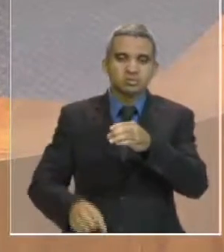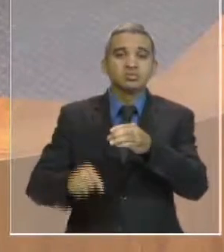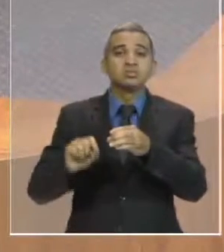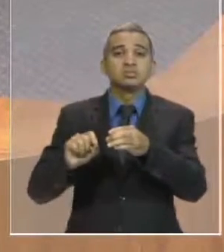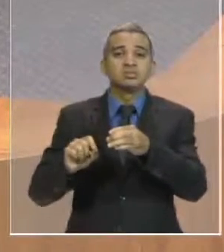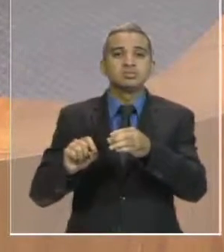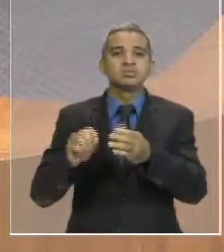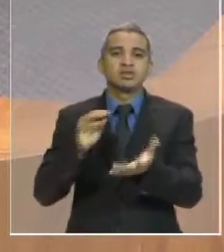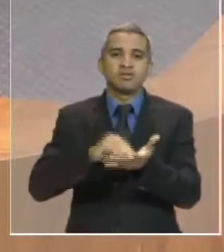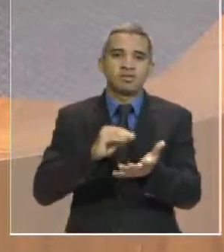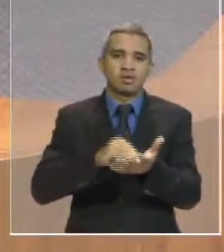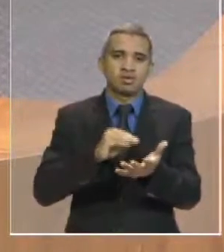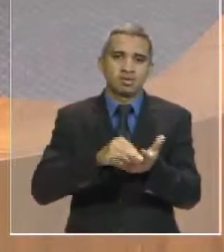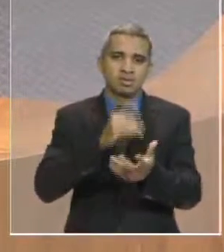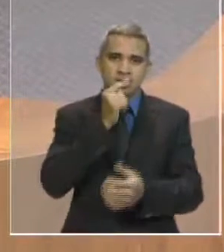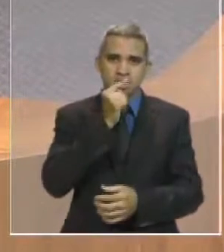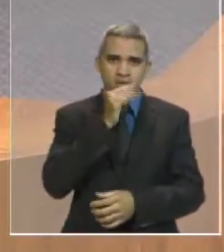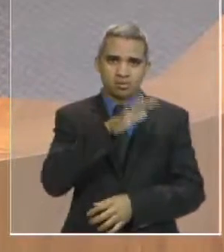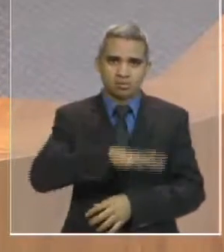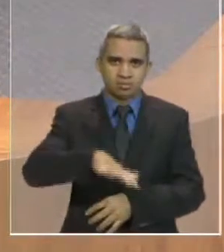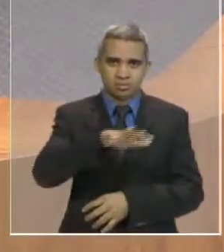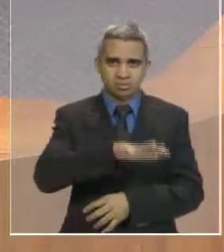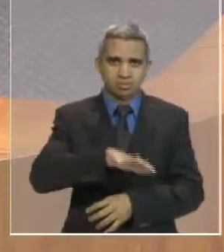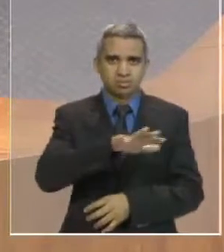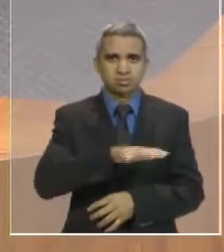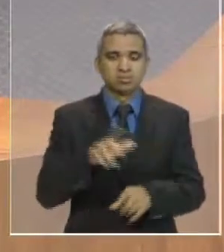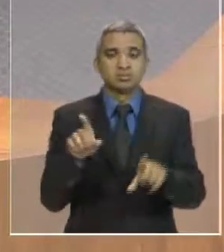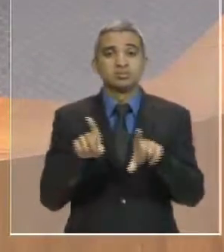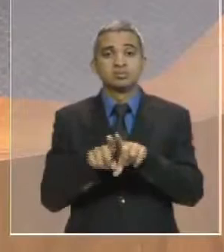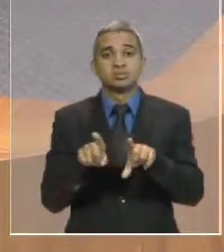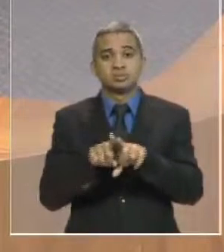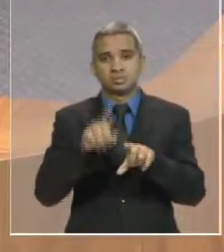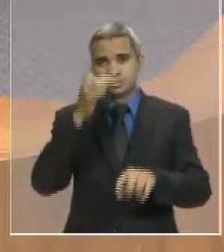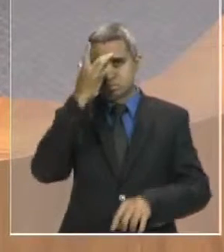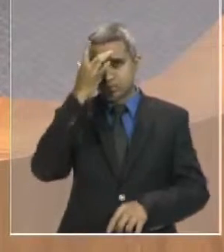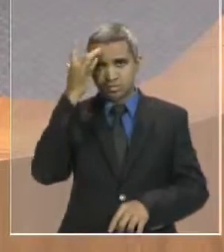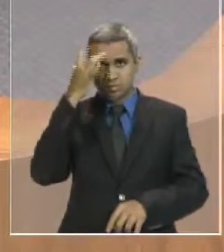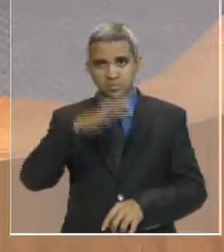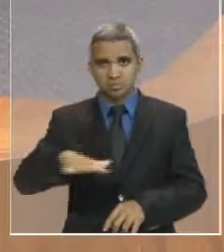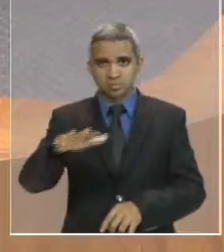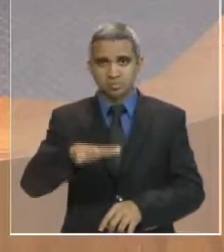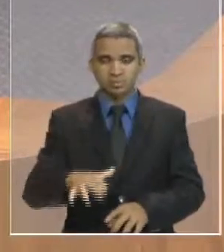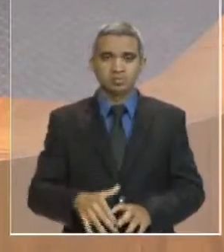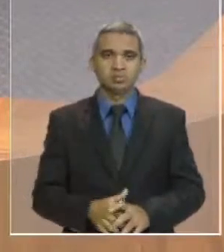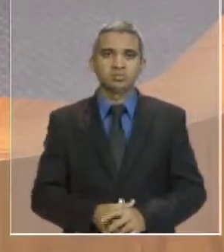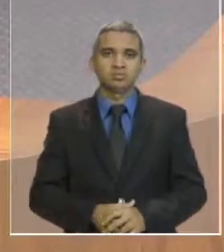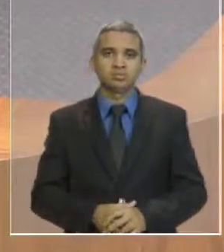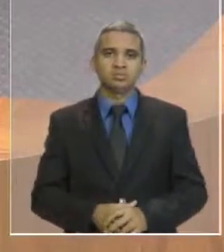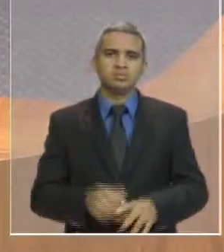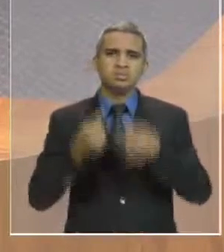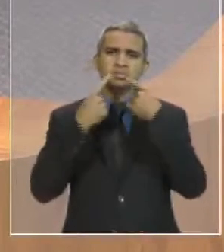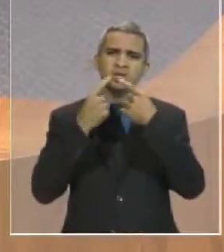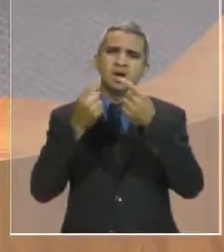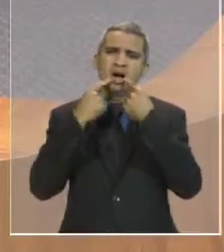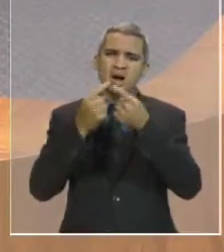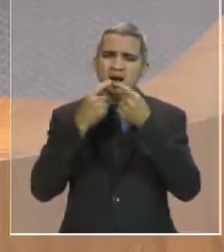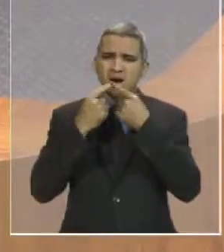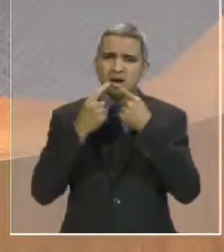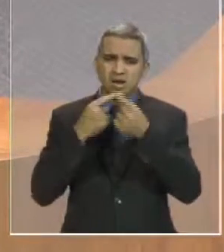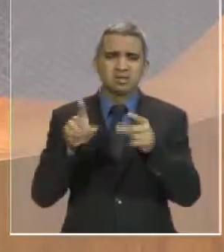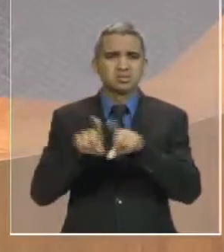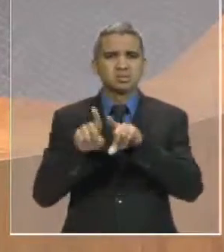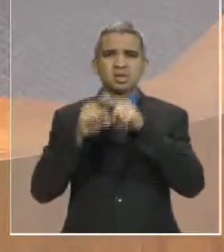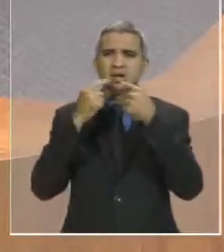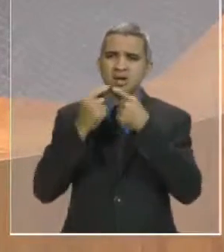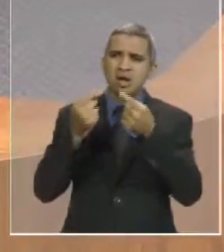origem de tanta falta d'água. E também as pessoas ali reclamam e peçam muito também